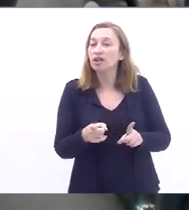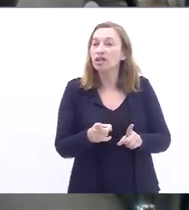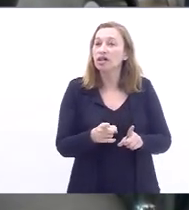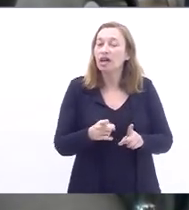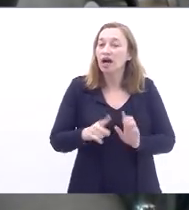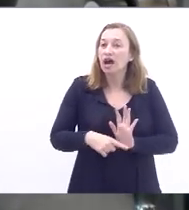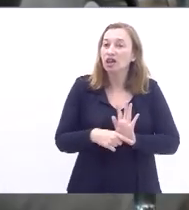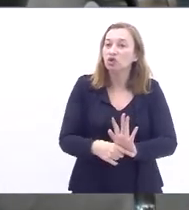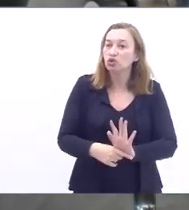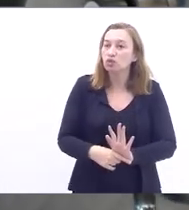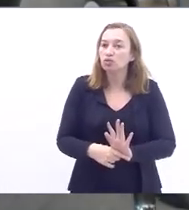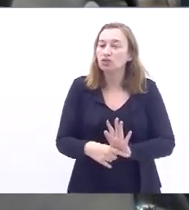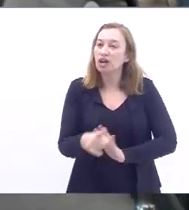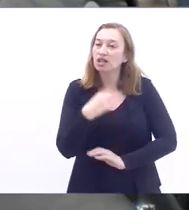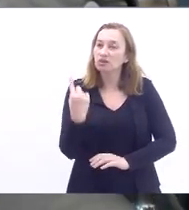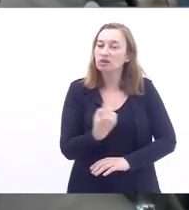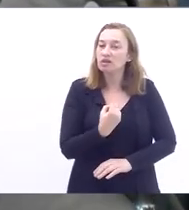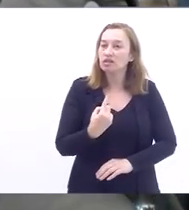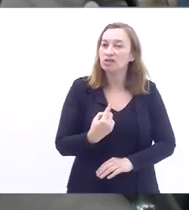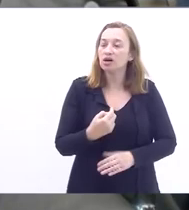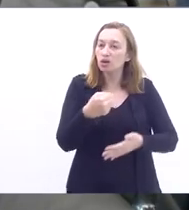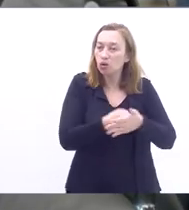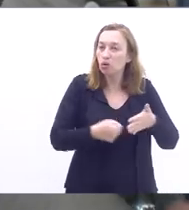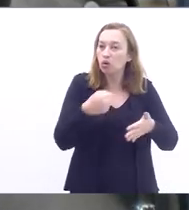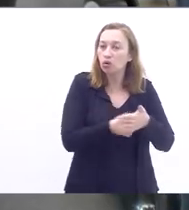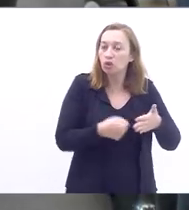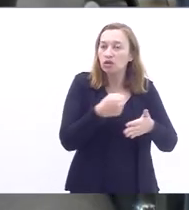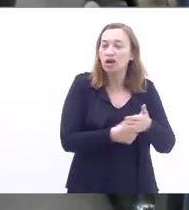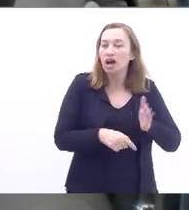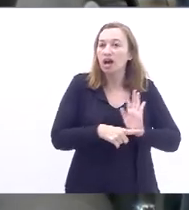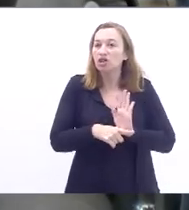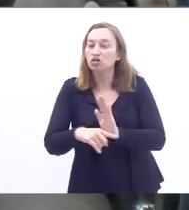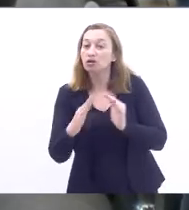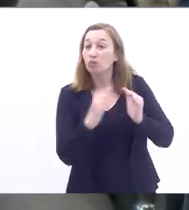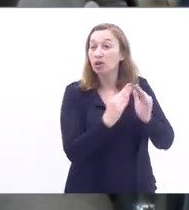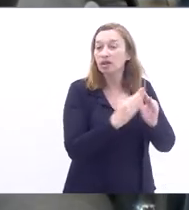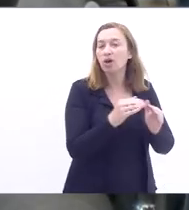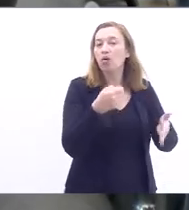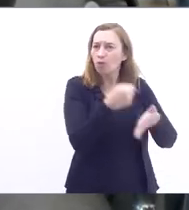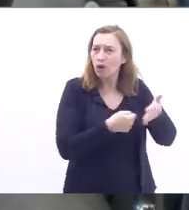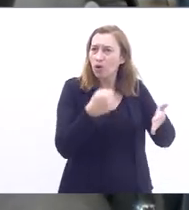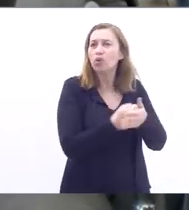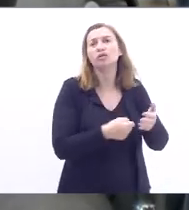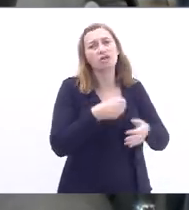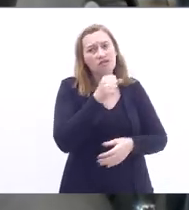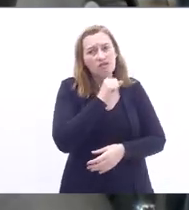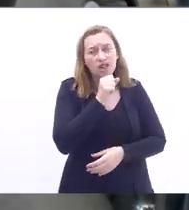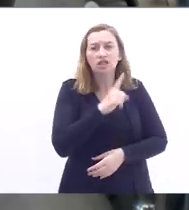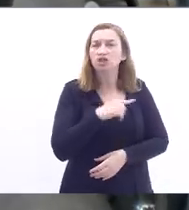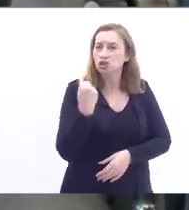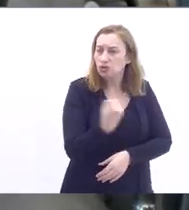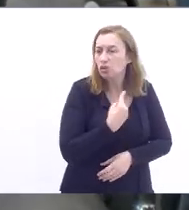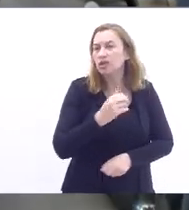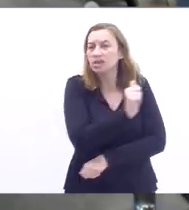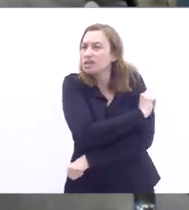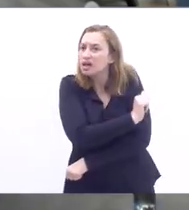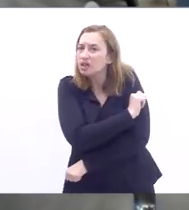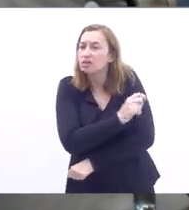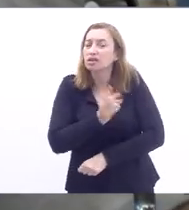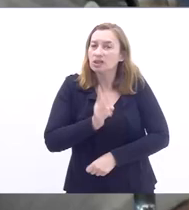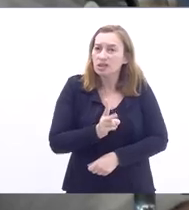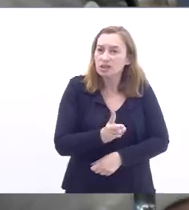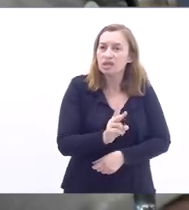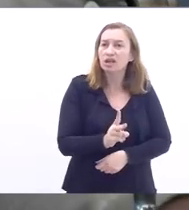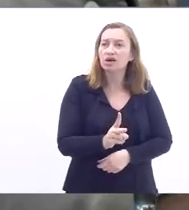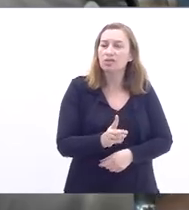implica diretamente na nossa luta por quê Por exemplo auxílio-moradia né A questão da moradia e a Malu tá muito antiga dos nossos estudantes a gente não é